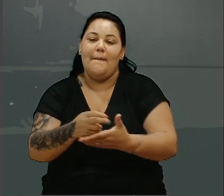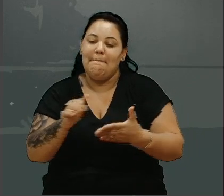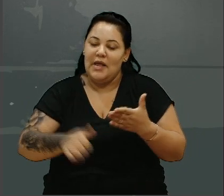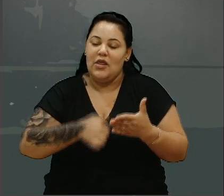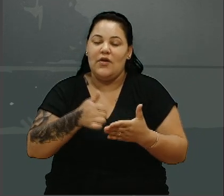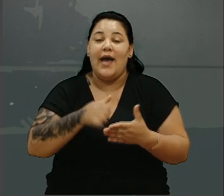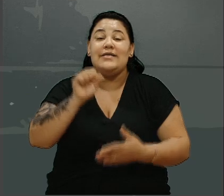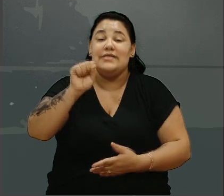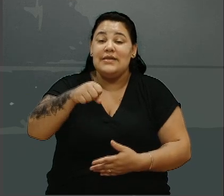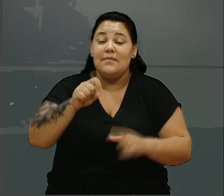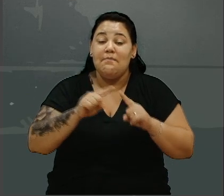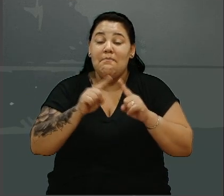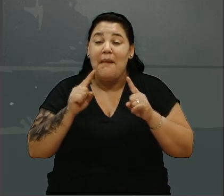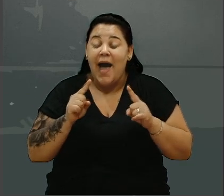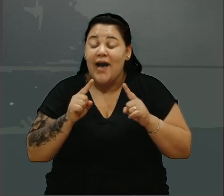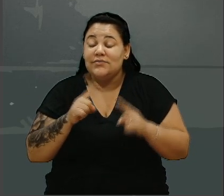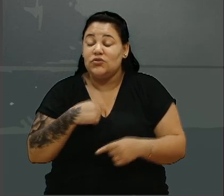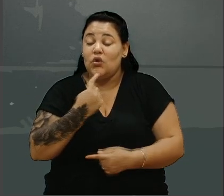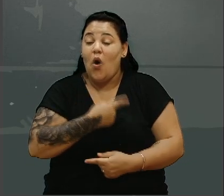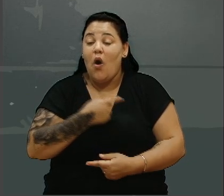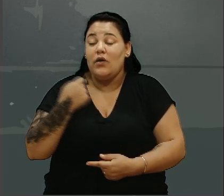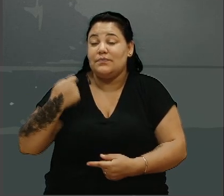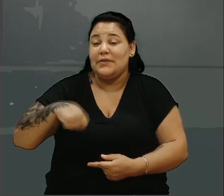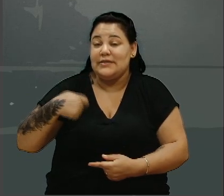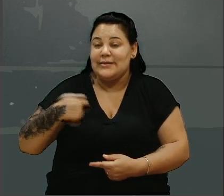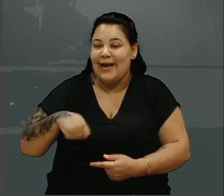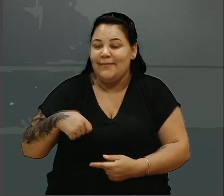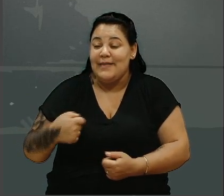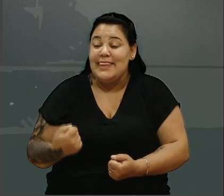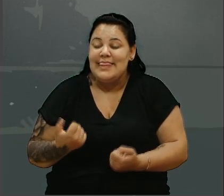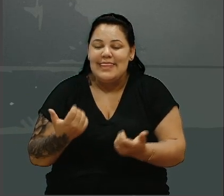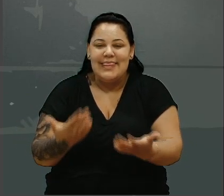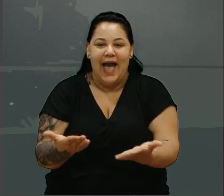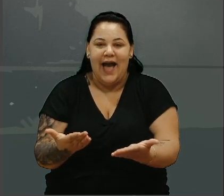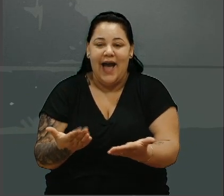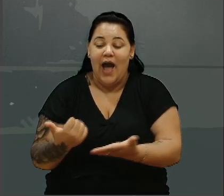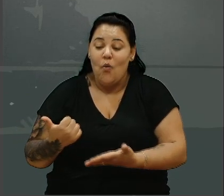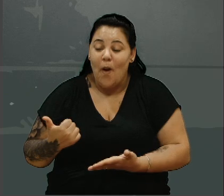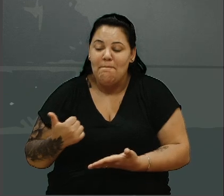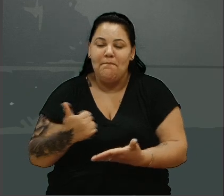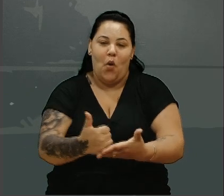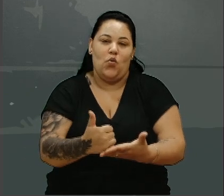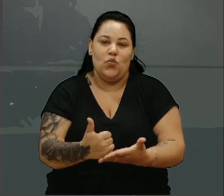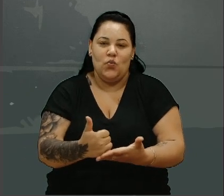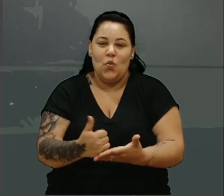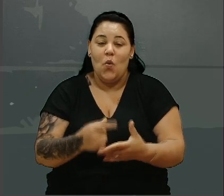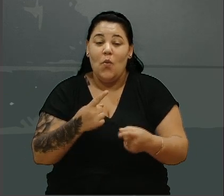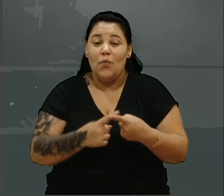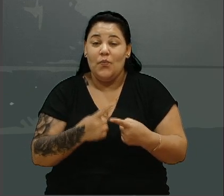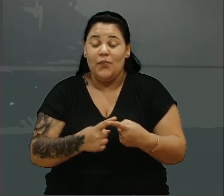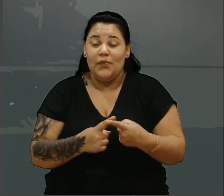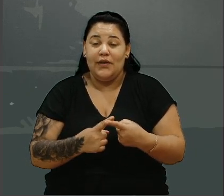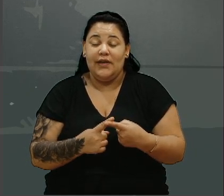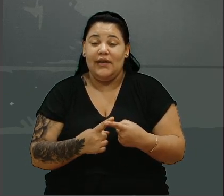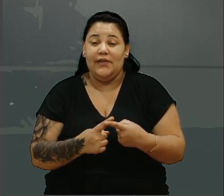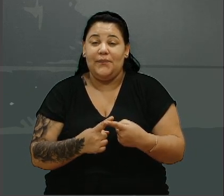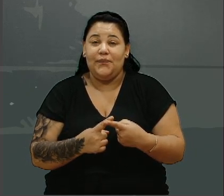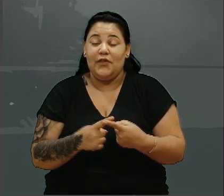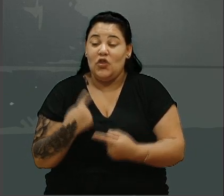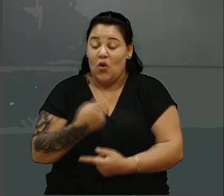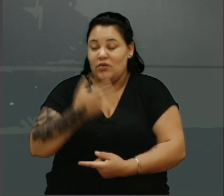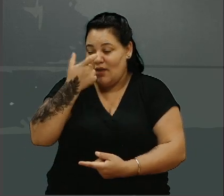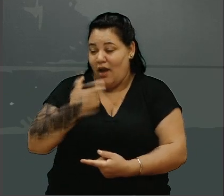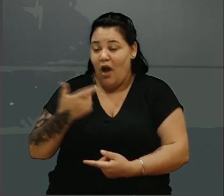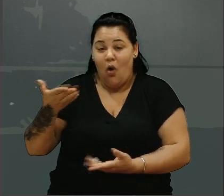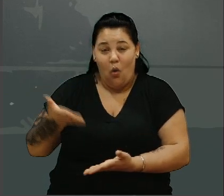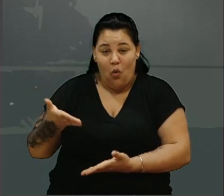nós precisamos dar esse apoio para que, independente de nós estarmos aqui, que essas